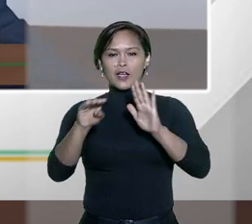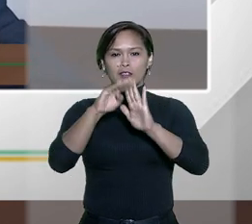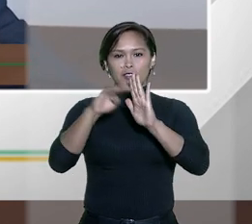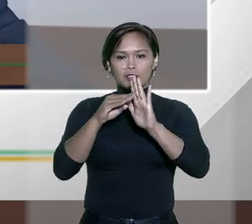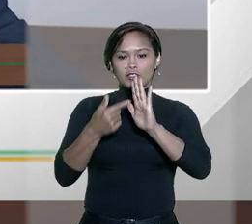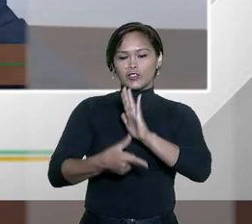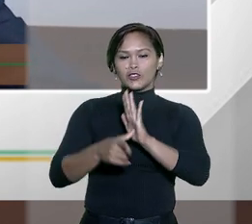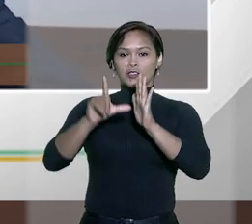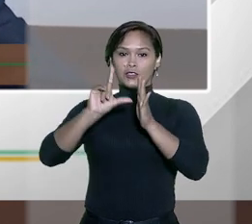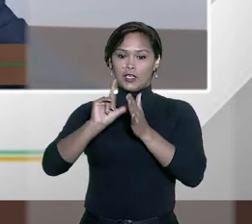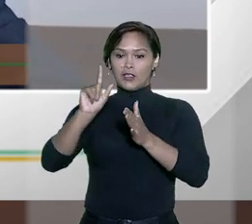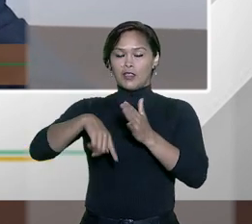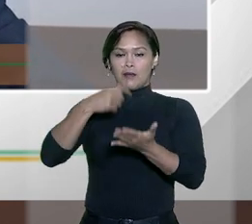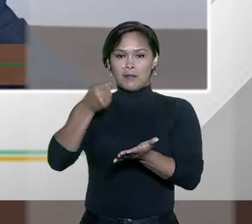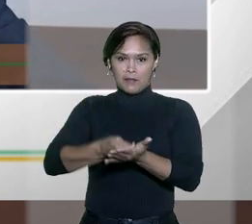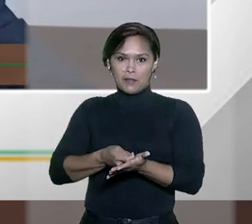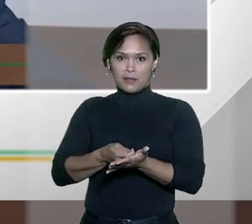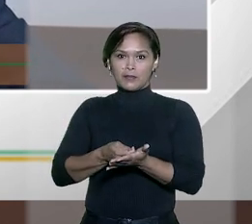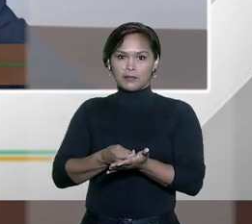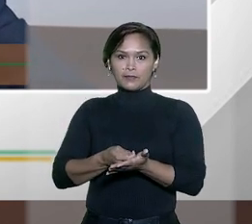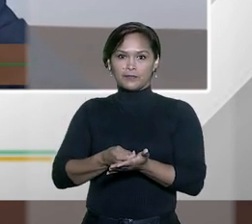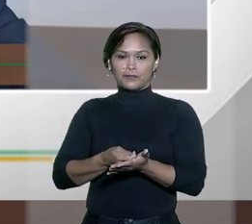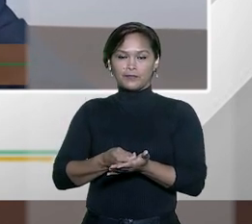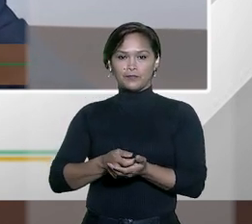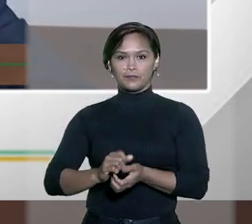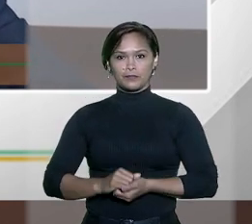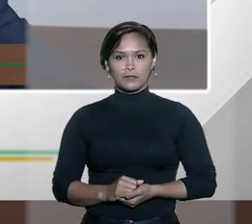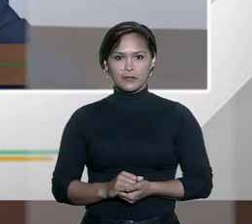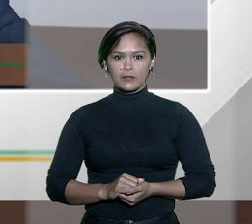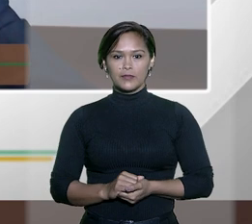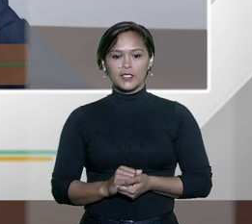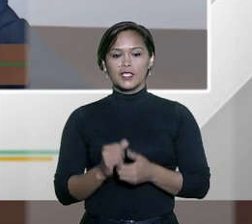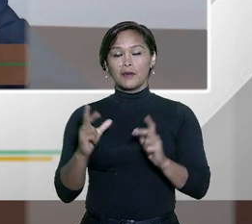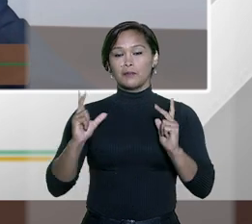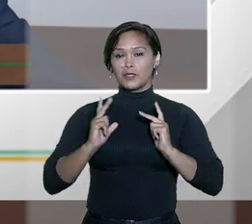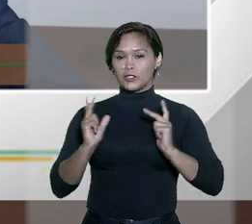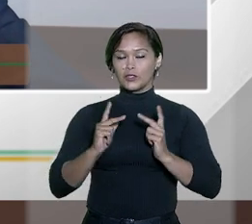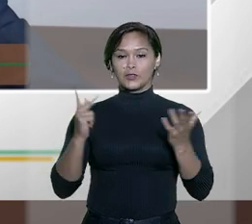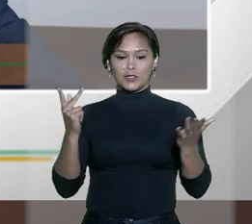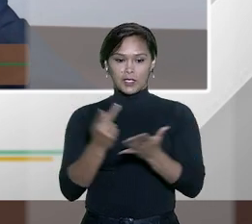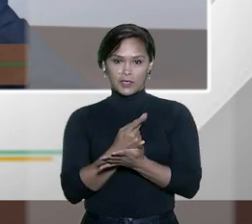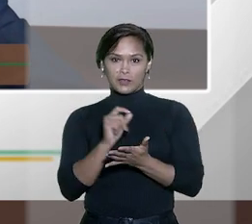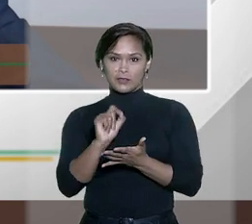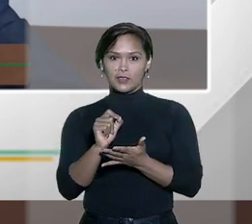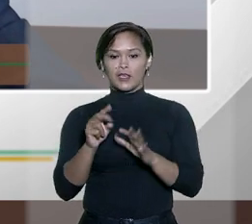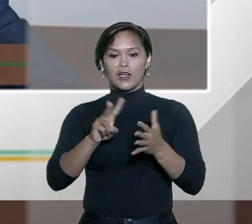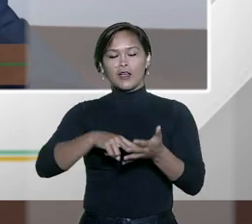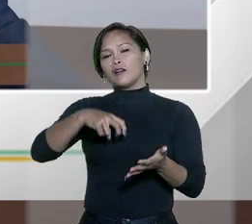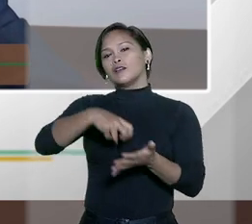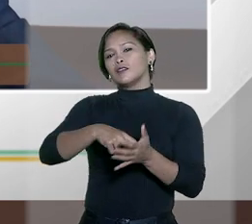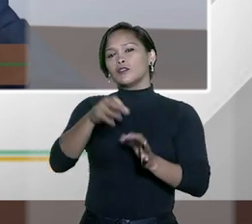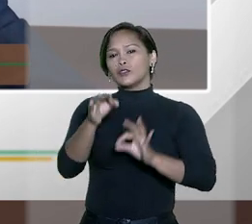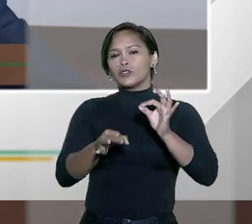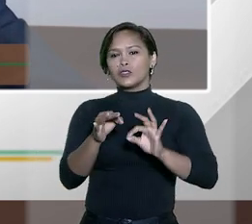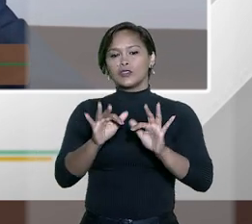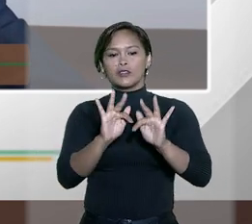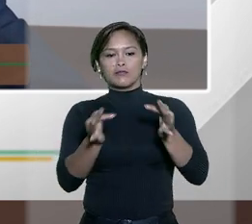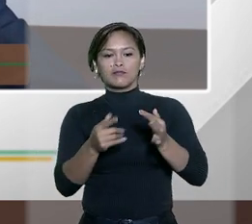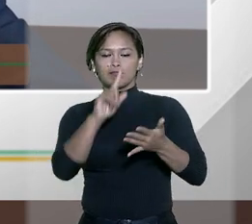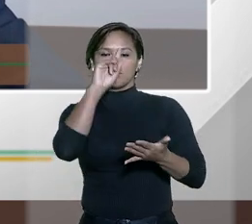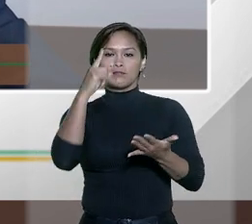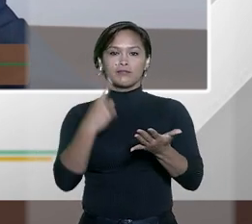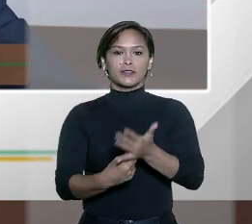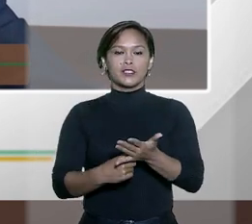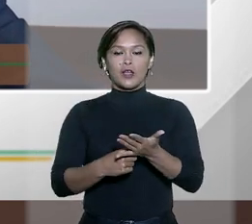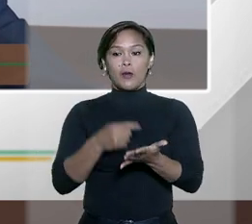formas de antecipação desse pagamento, enfim, entre particulares o que acontece, né? A condenação judicial simplesmente